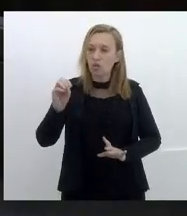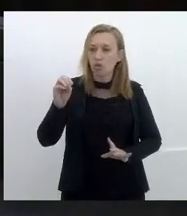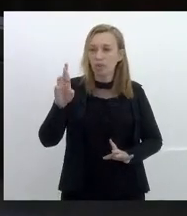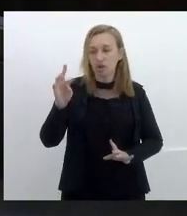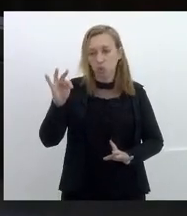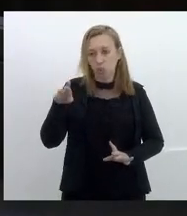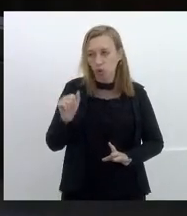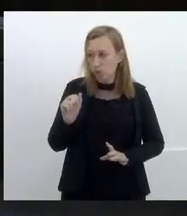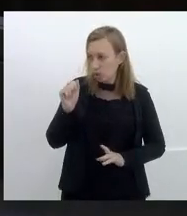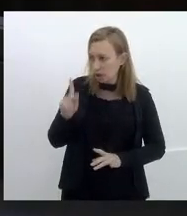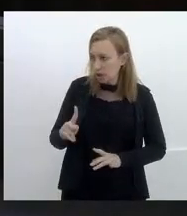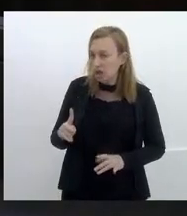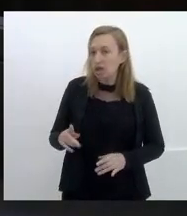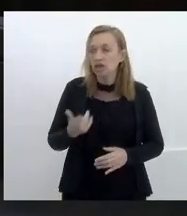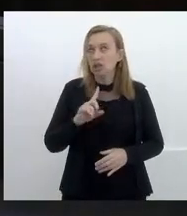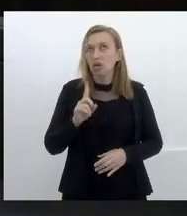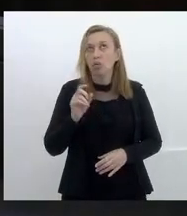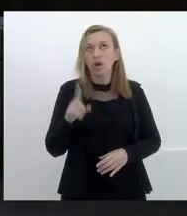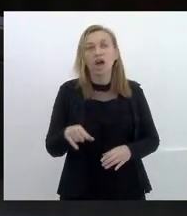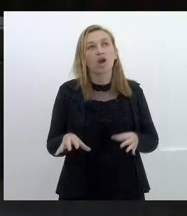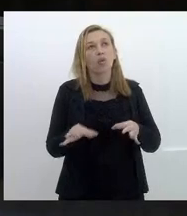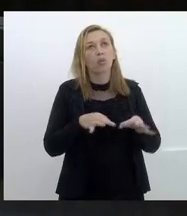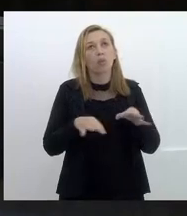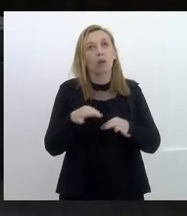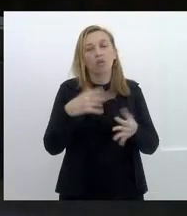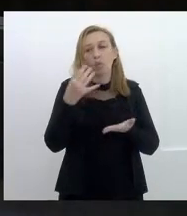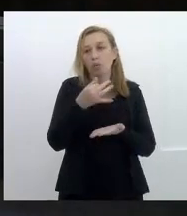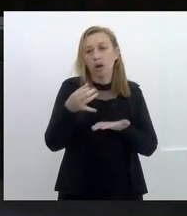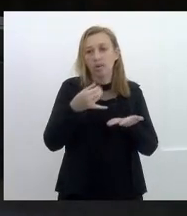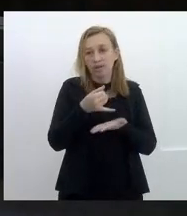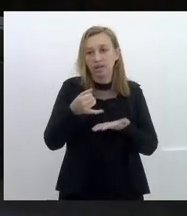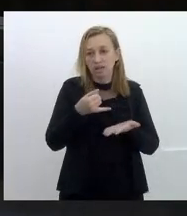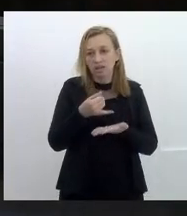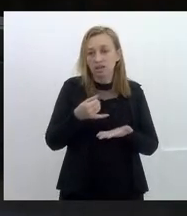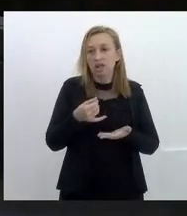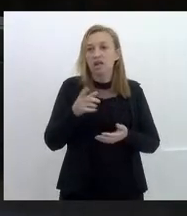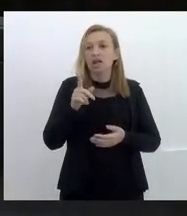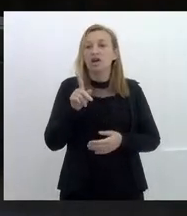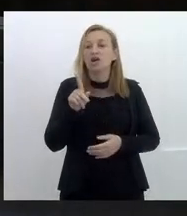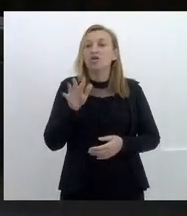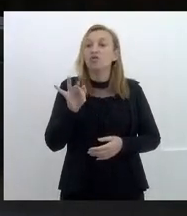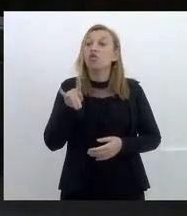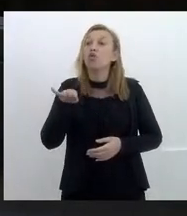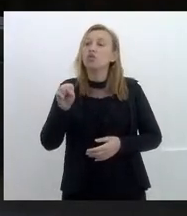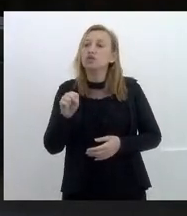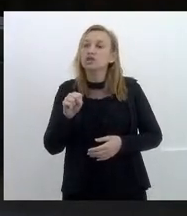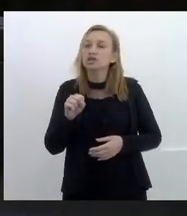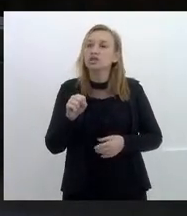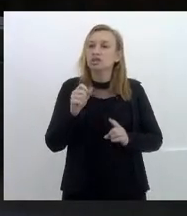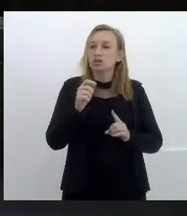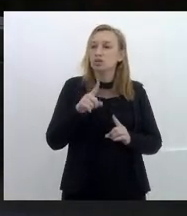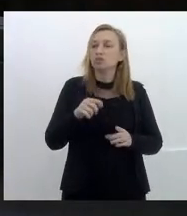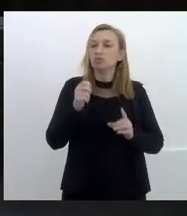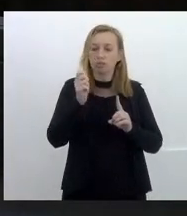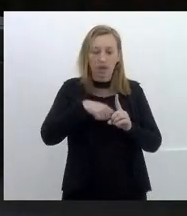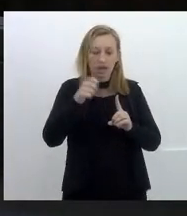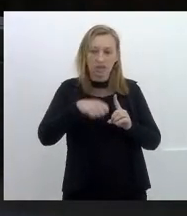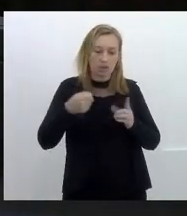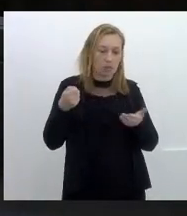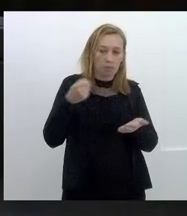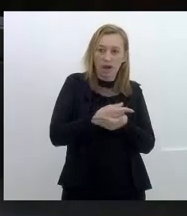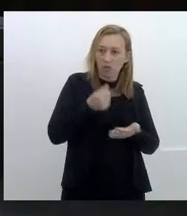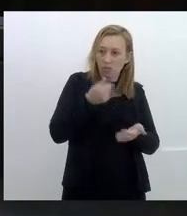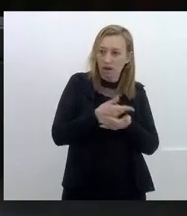da ele não é um plano capitalizado ele é um plano fluxo de caixa todo mês eu pago a